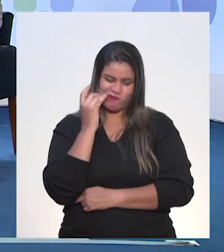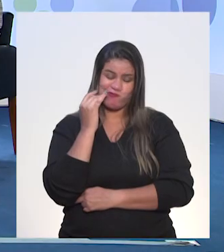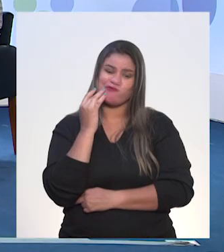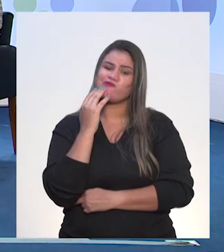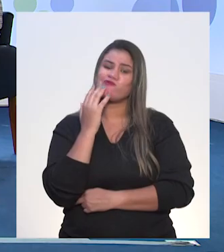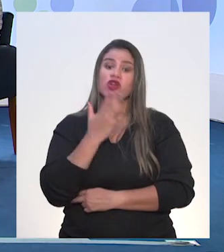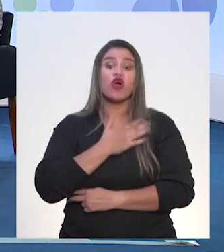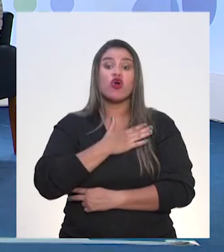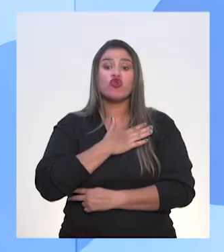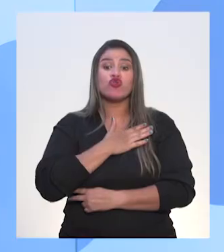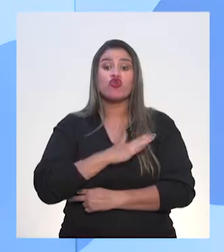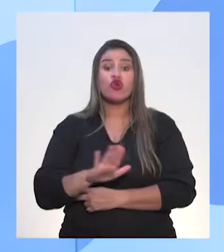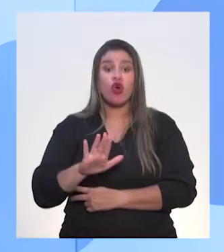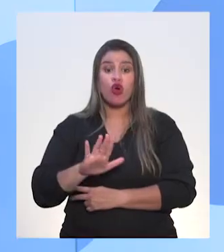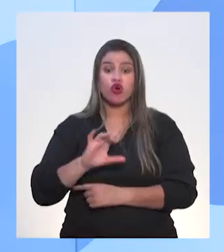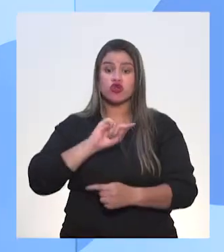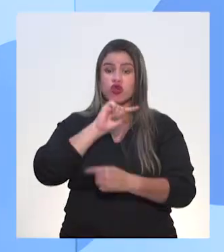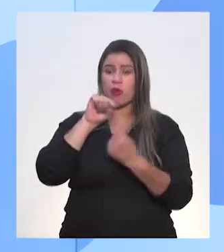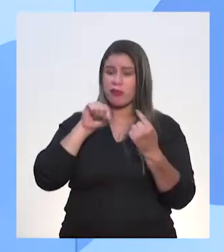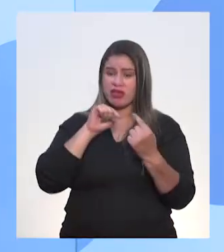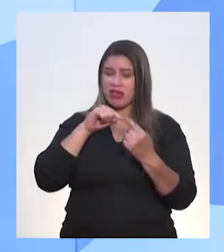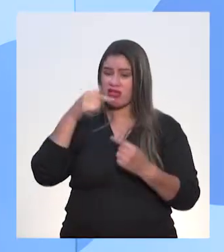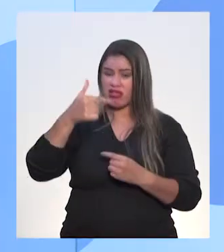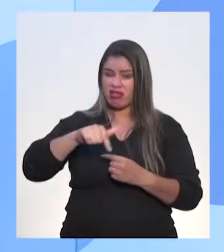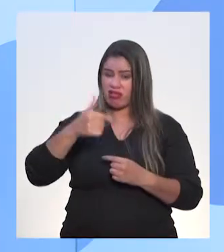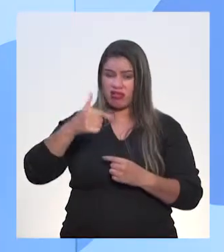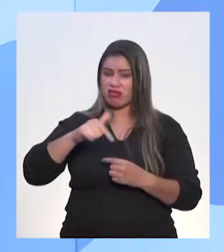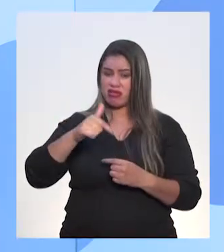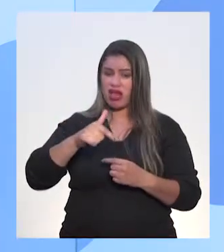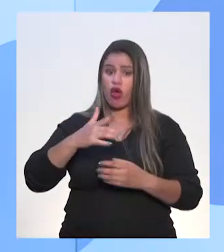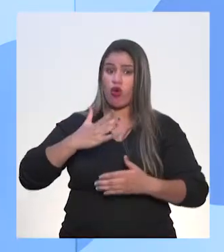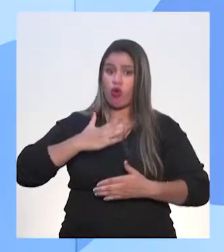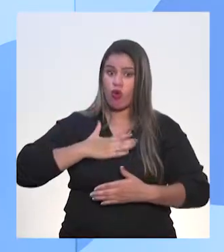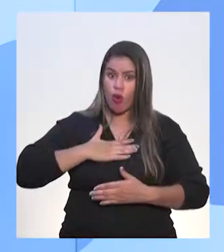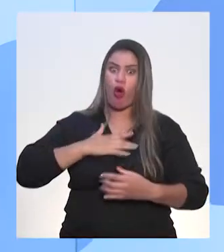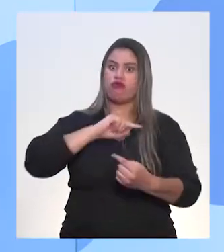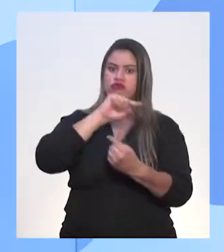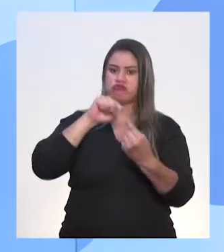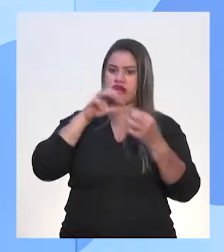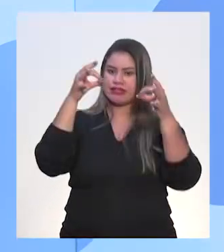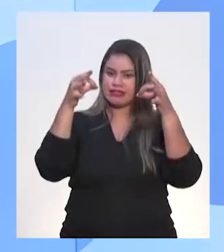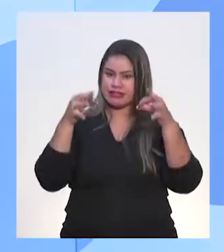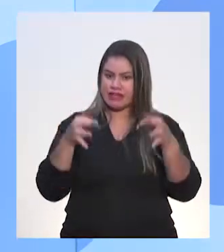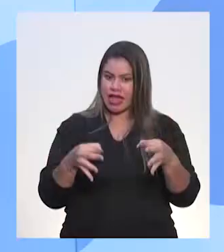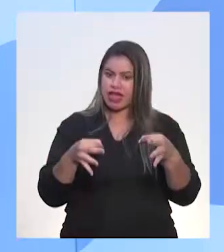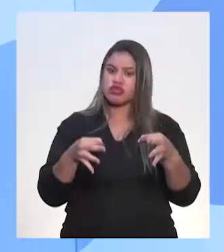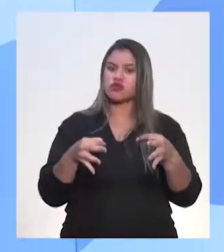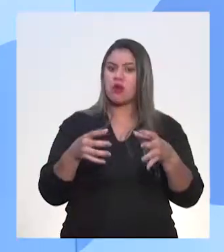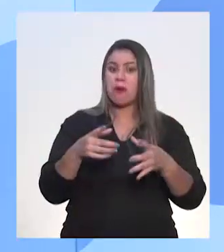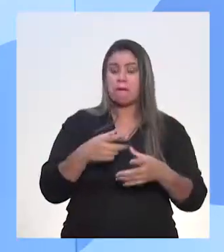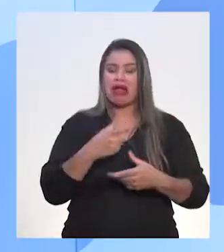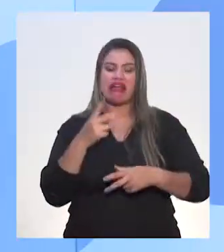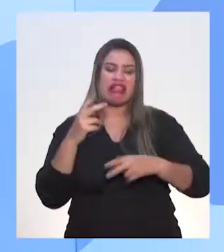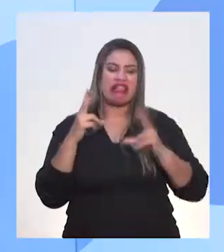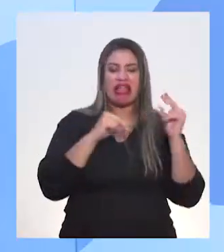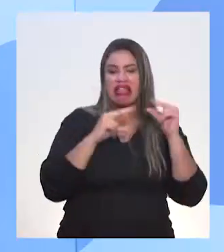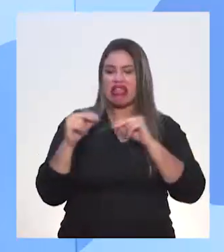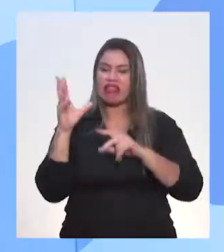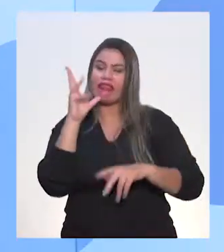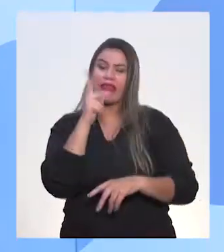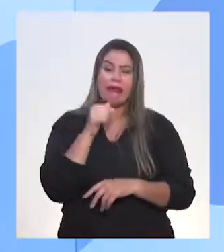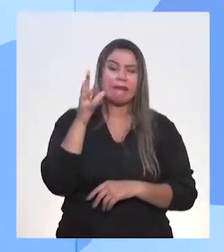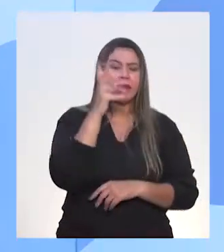acho que eu não gosto de falta de objetividade eu gosto de objetividade quando tem muita muito rodeio